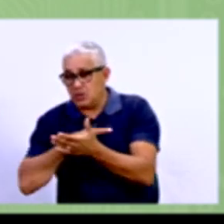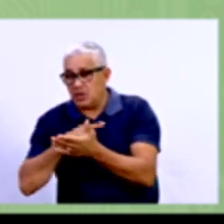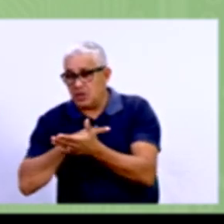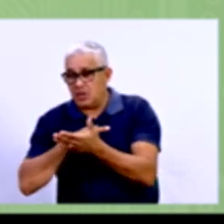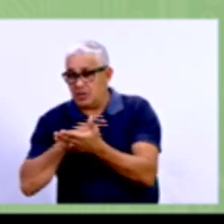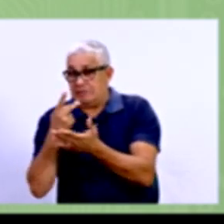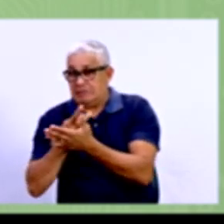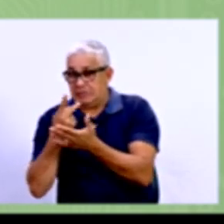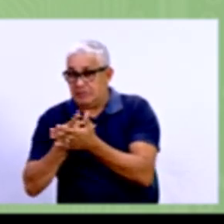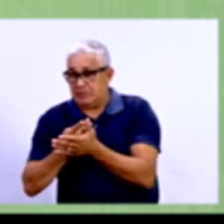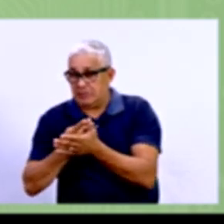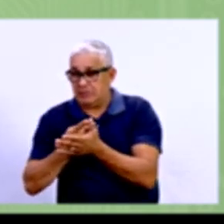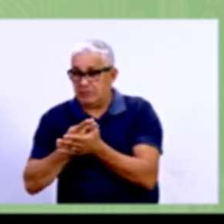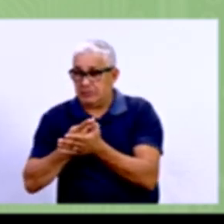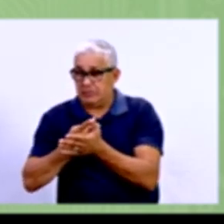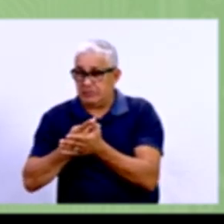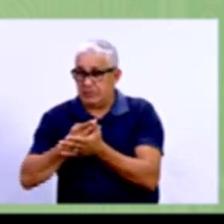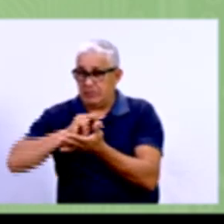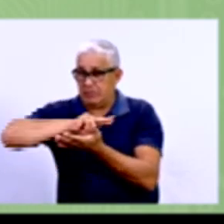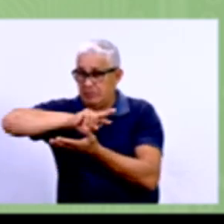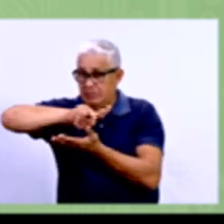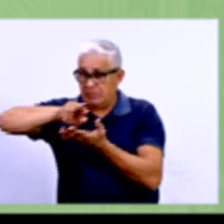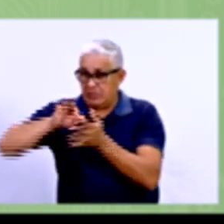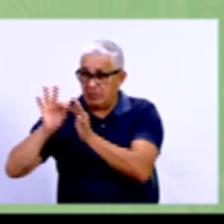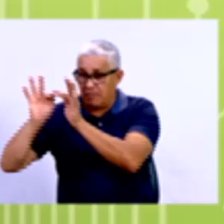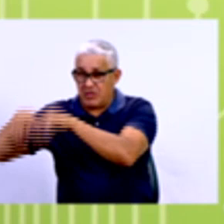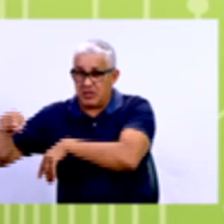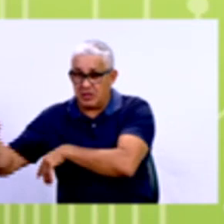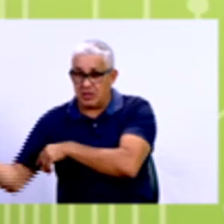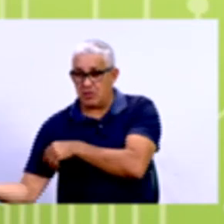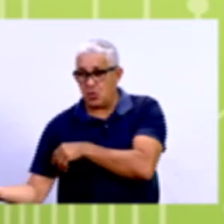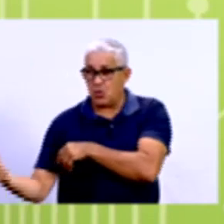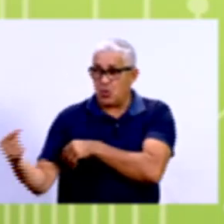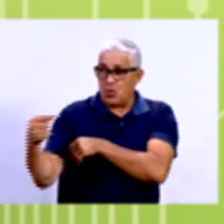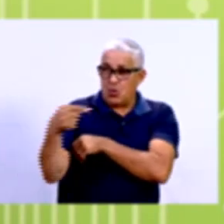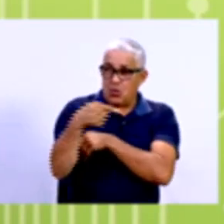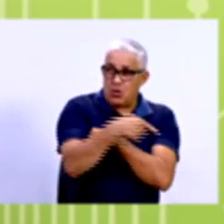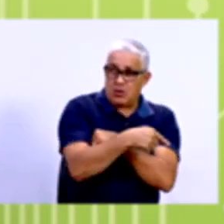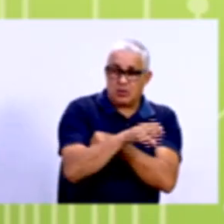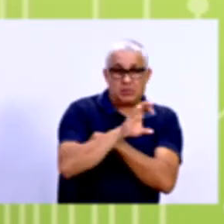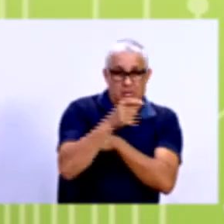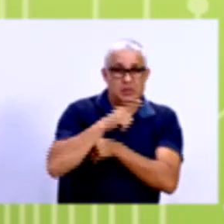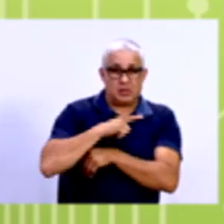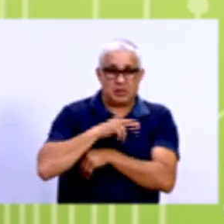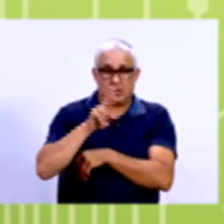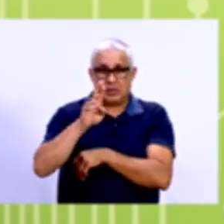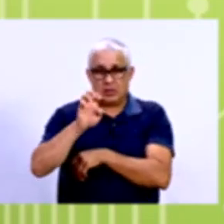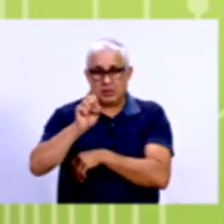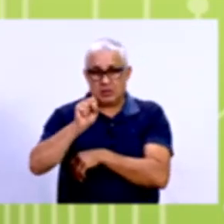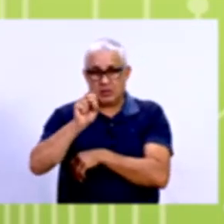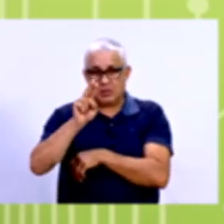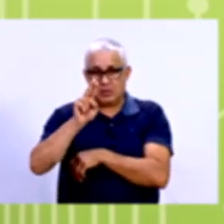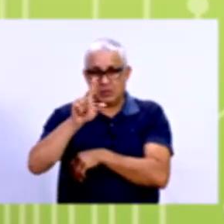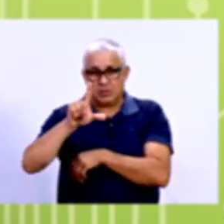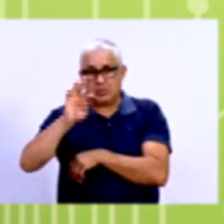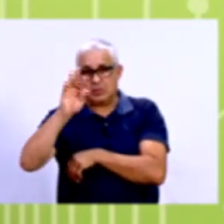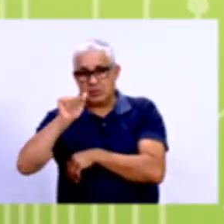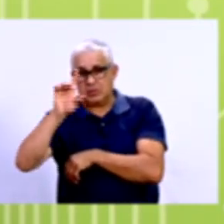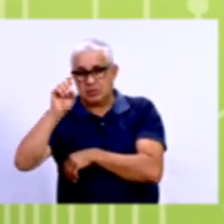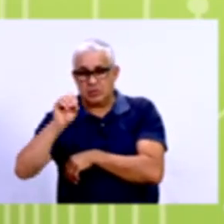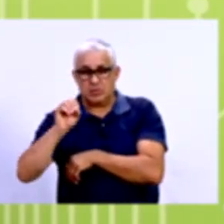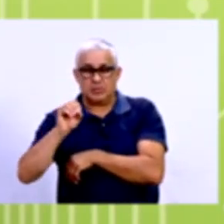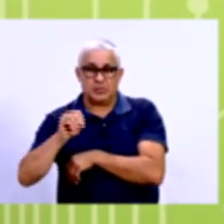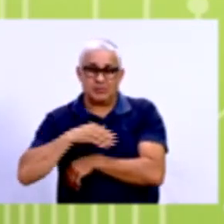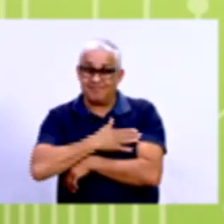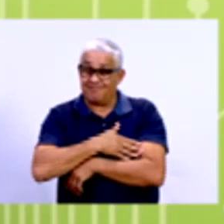vários erros. Vai chegar lá no final, lógico que vocês vão ter um resultado, porém não vai ser satisfatório,